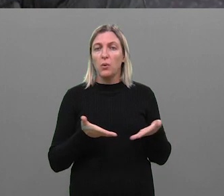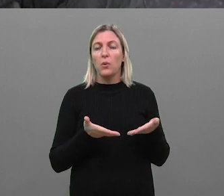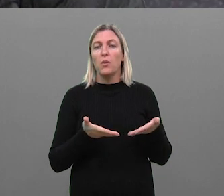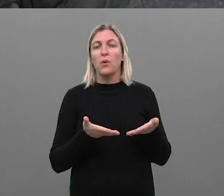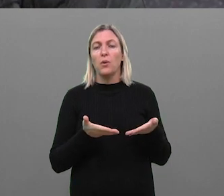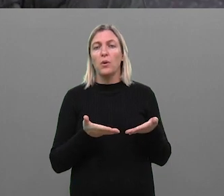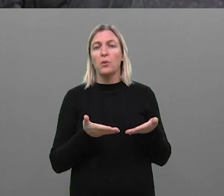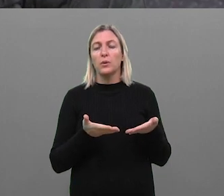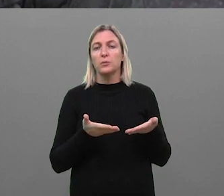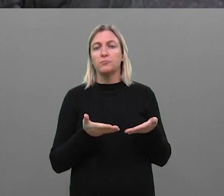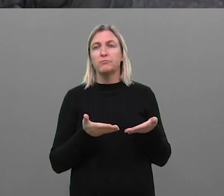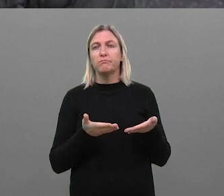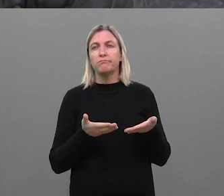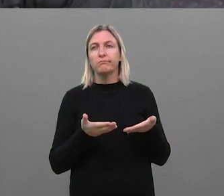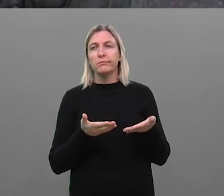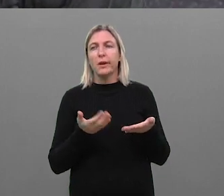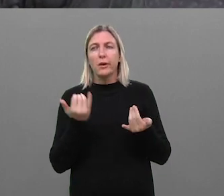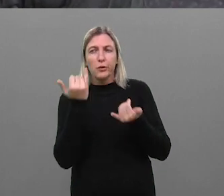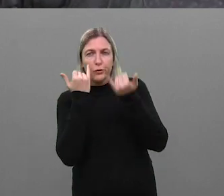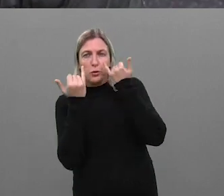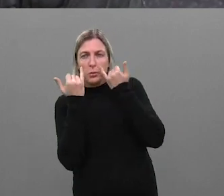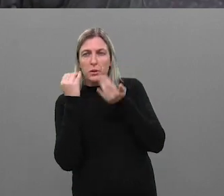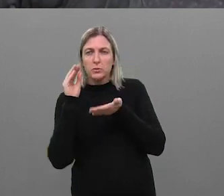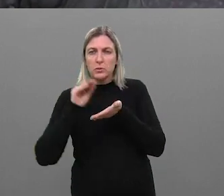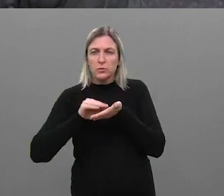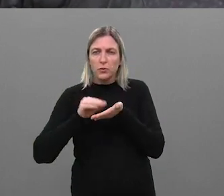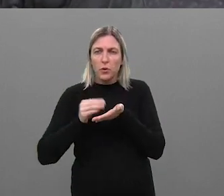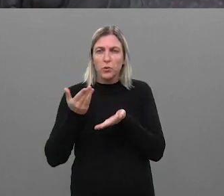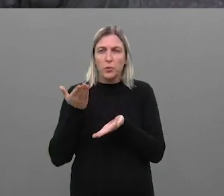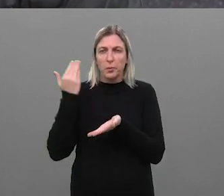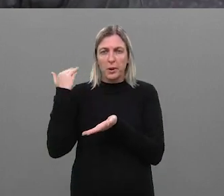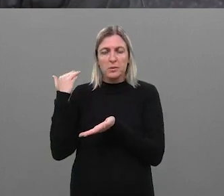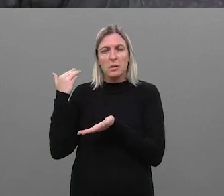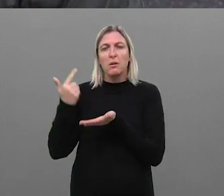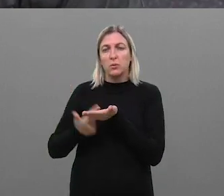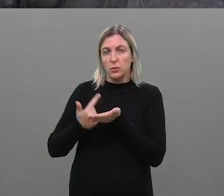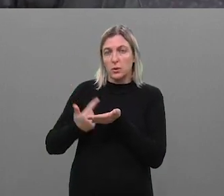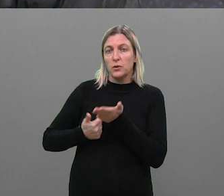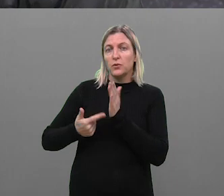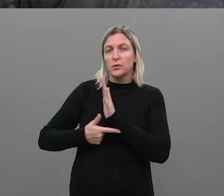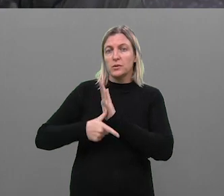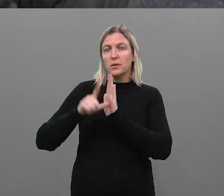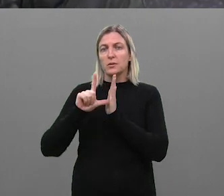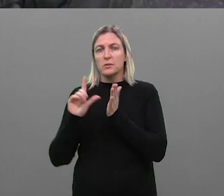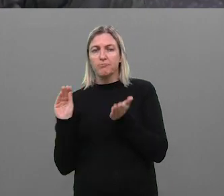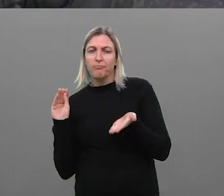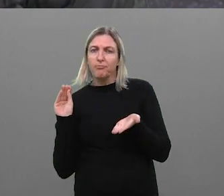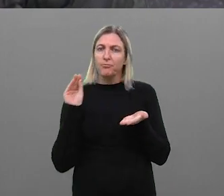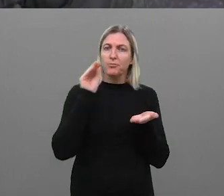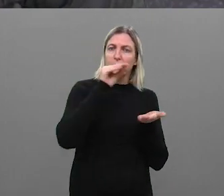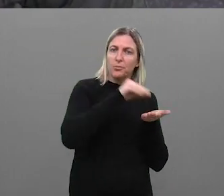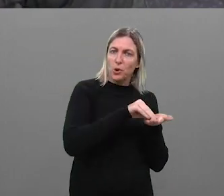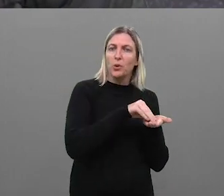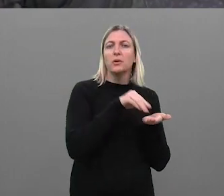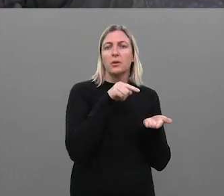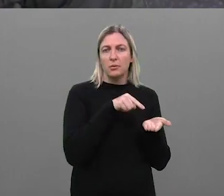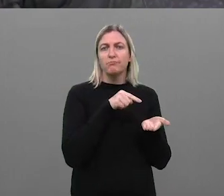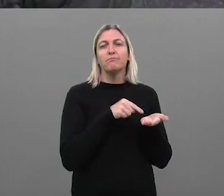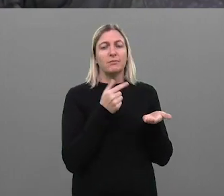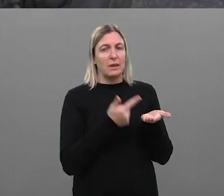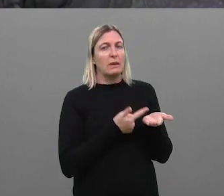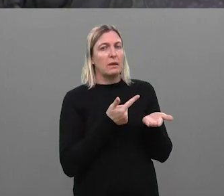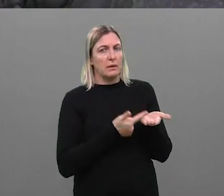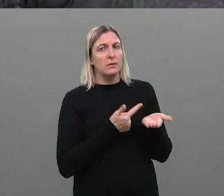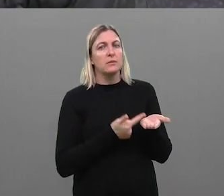eu talvez as lacunas que houveram nos outros não que ainda não não não existam mas eu busquei ah de